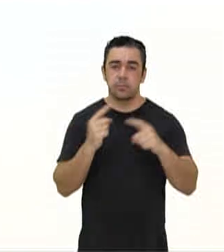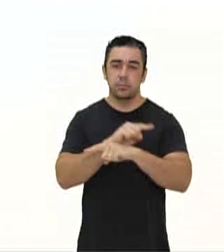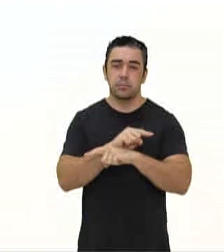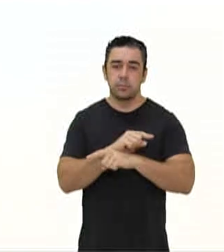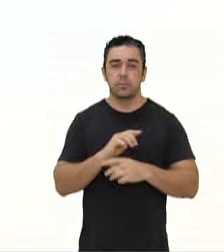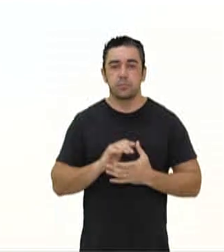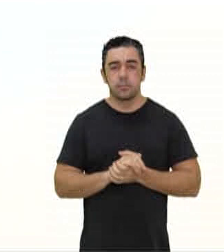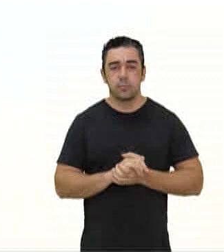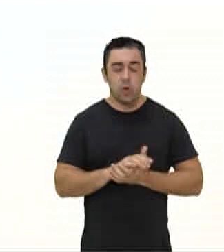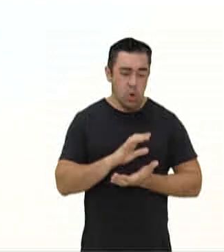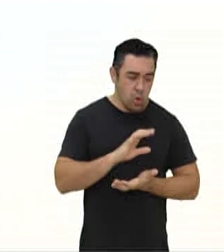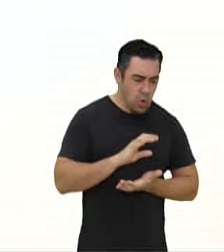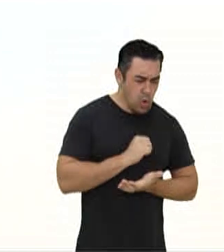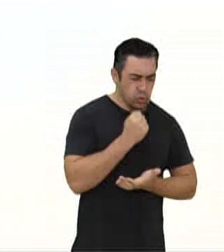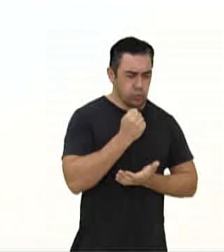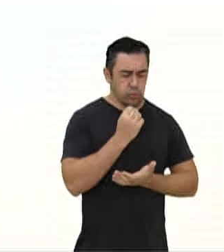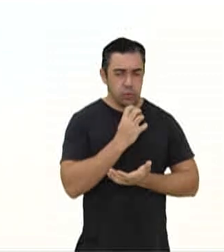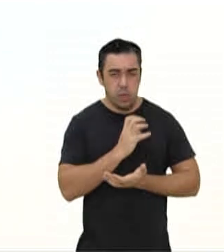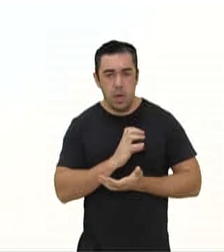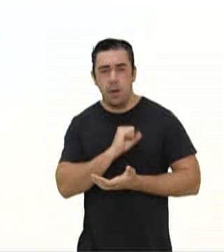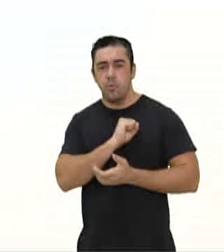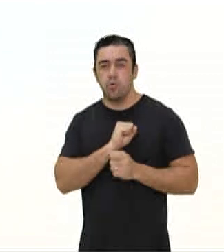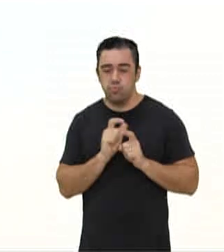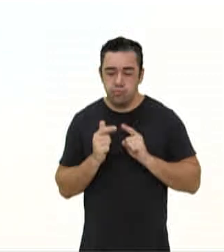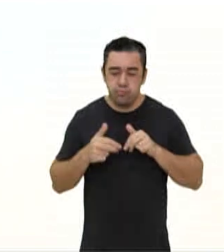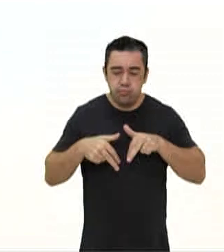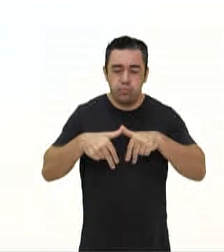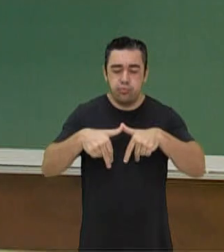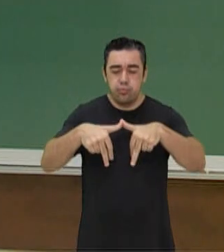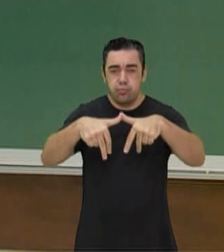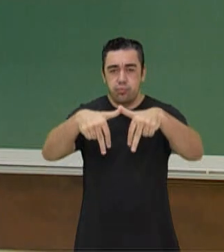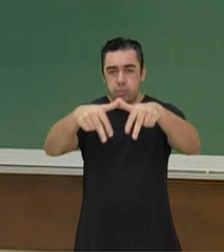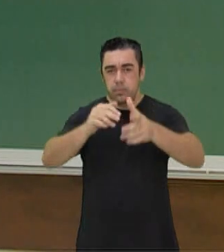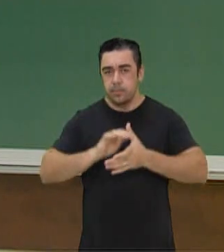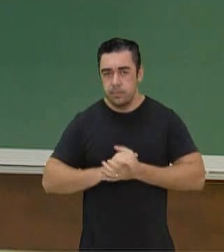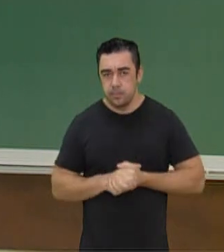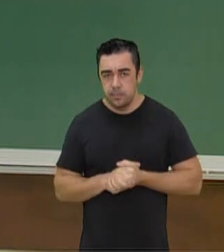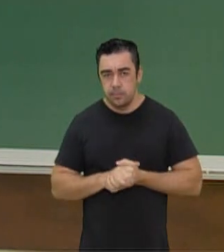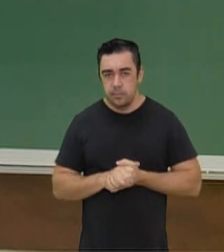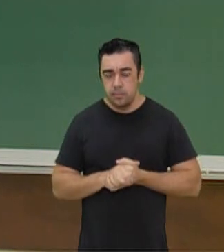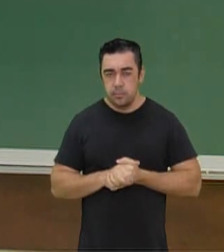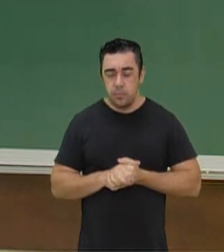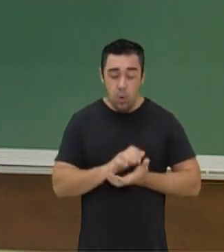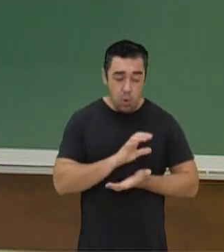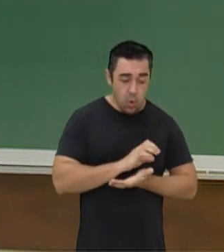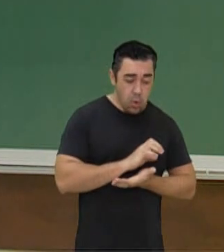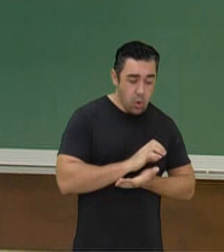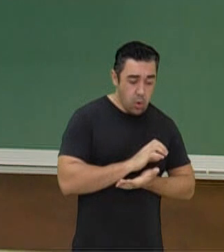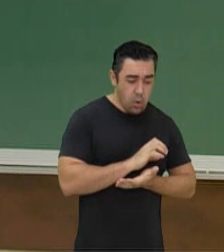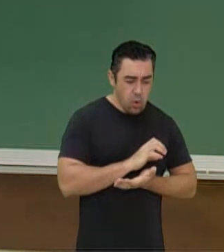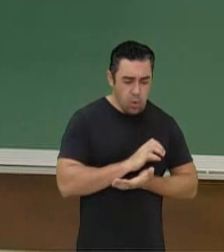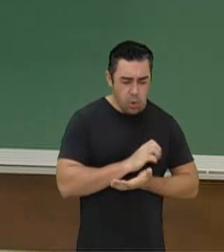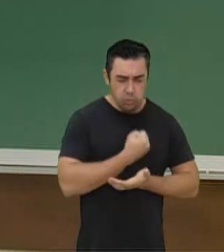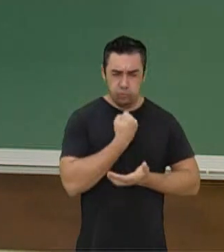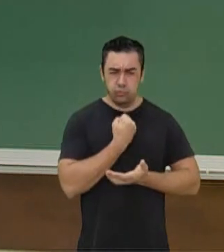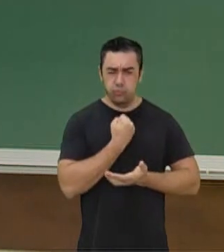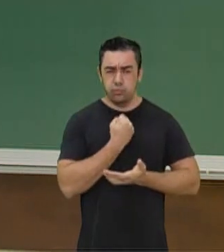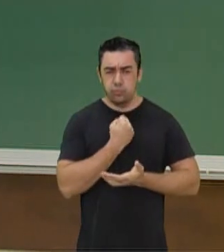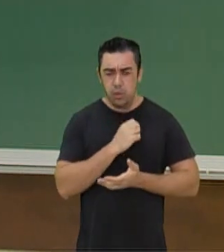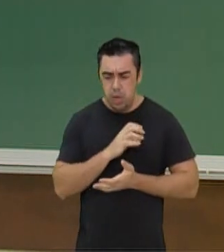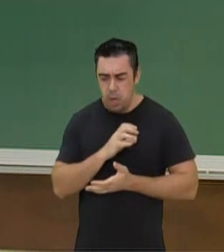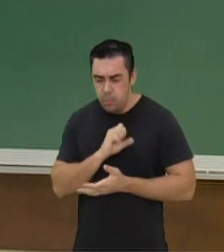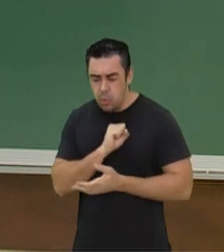O ódio e o amor andam de mão dadas. Então veja, a oposição ali, a felicidade,